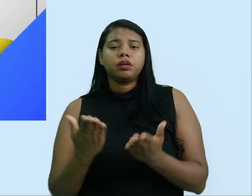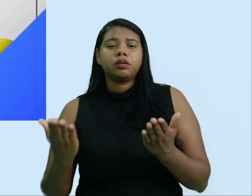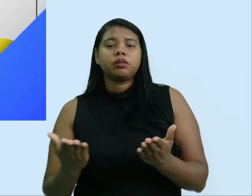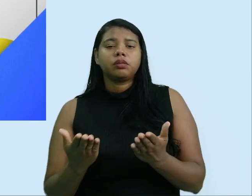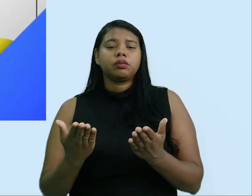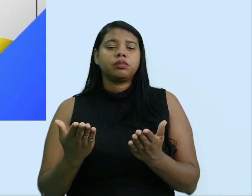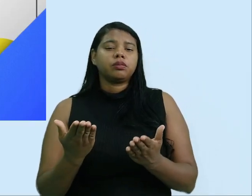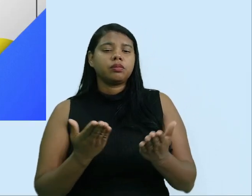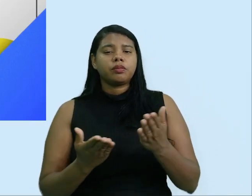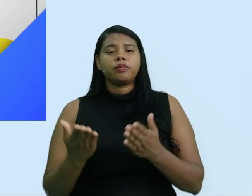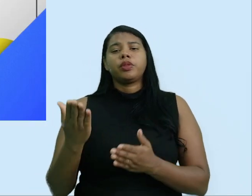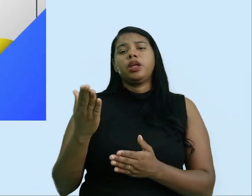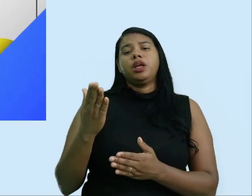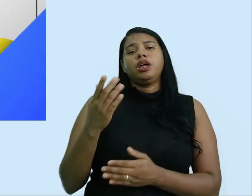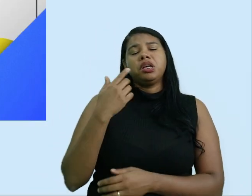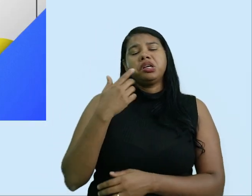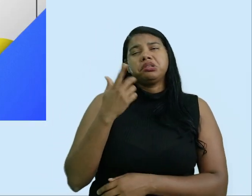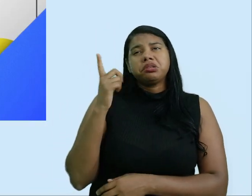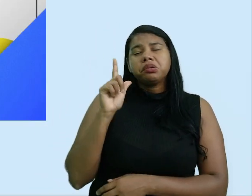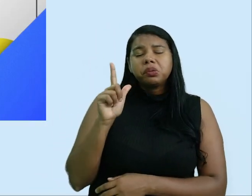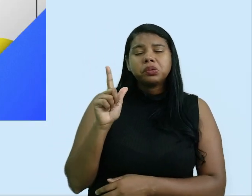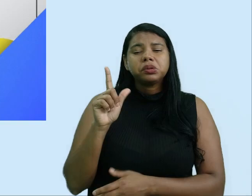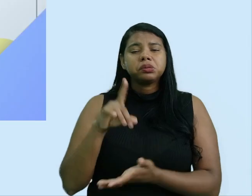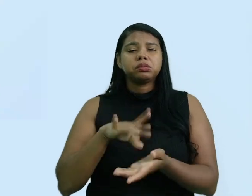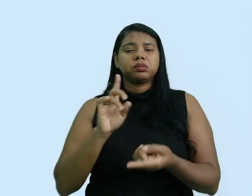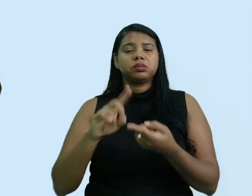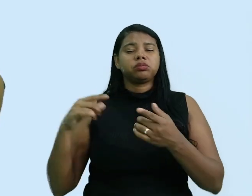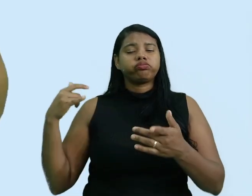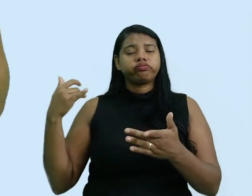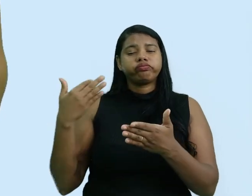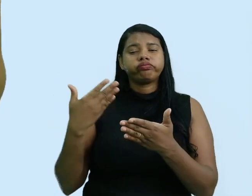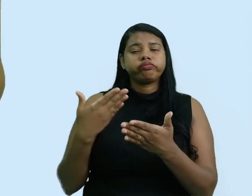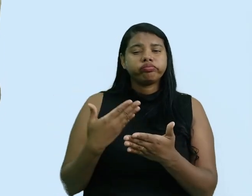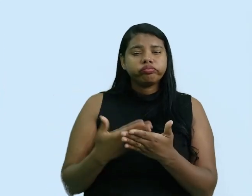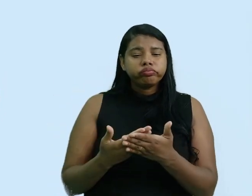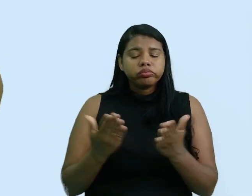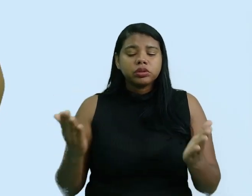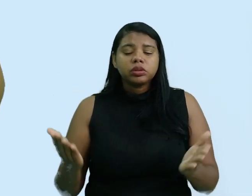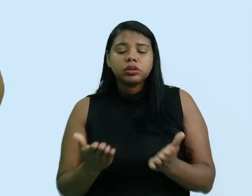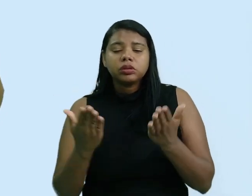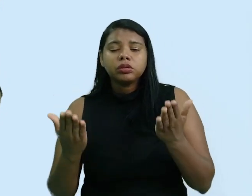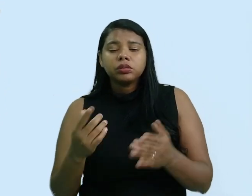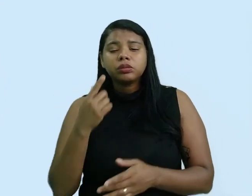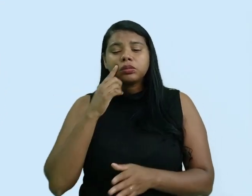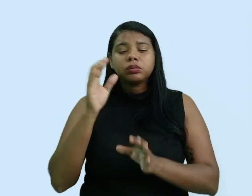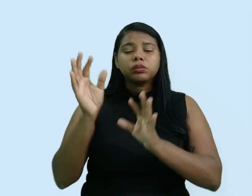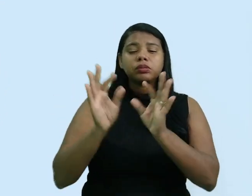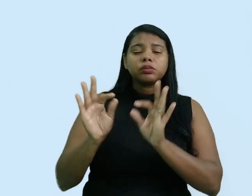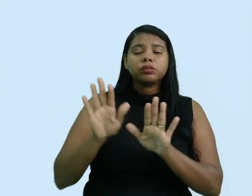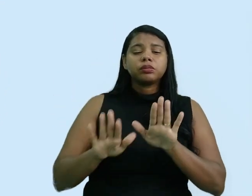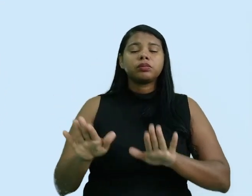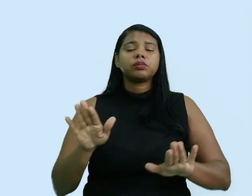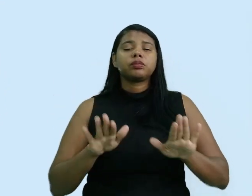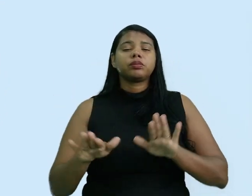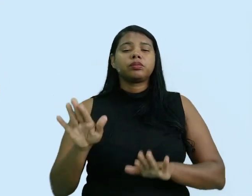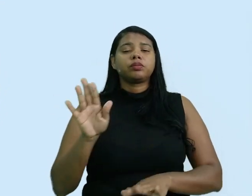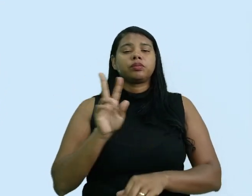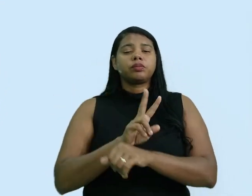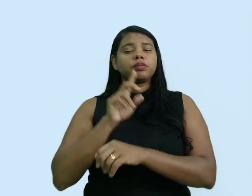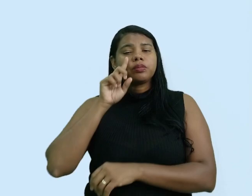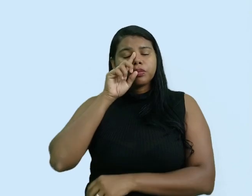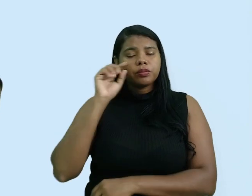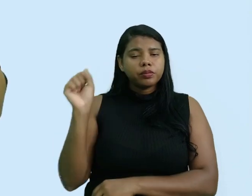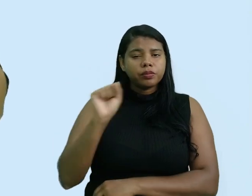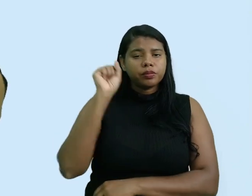riscos ocupacionais. Se eu não conseguir eliminar nem atenuar, eu vou acompanhar e controlar esses riscos. E o outro